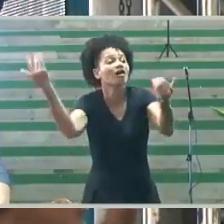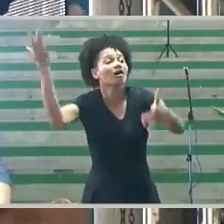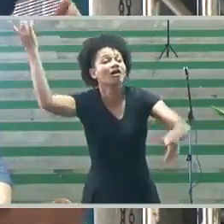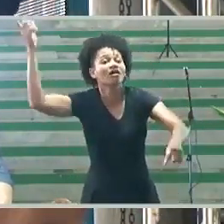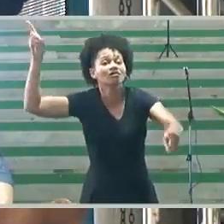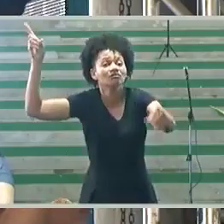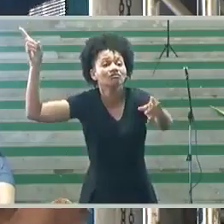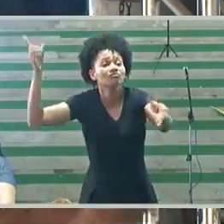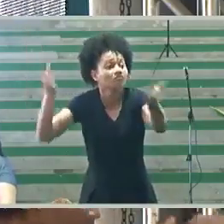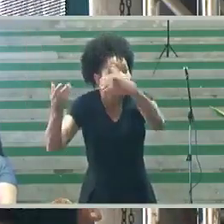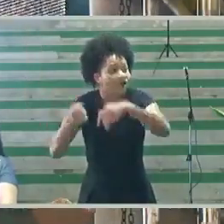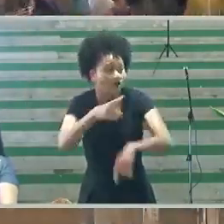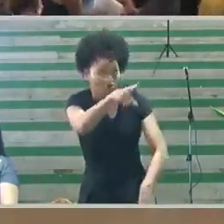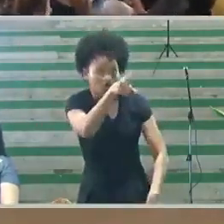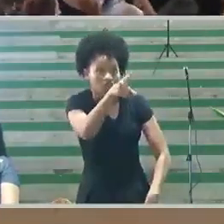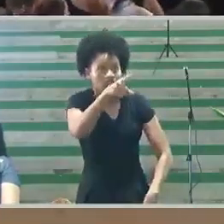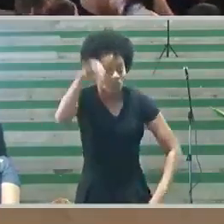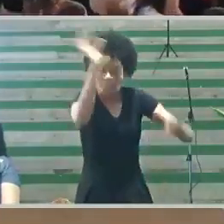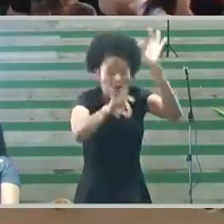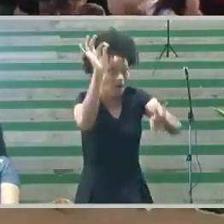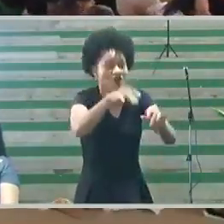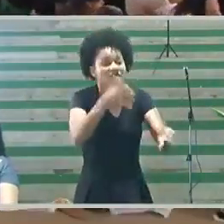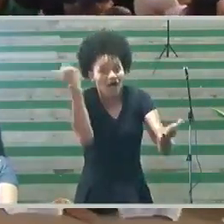Jesus vai te pegar aqui hoje, viu?